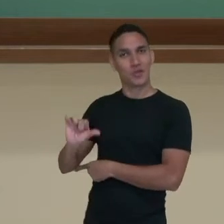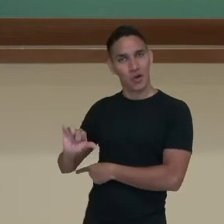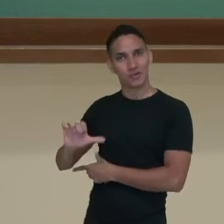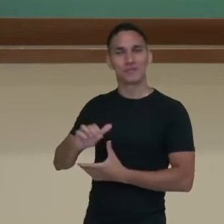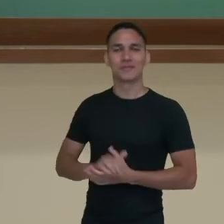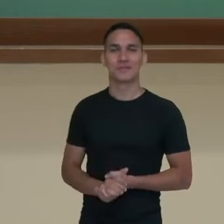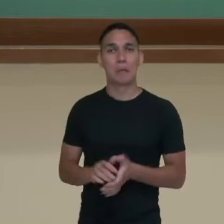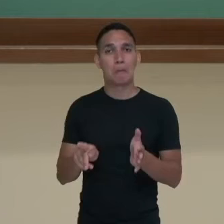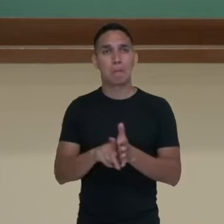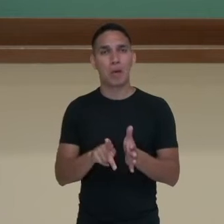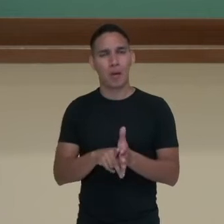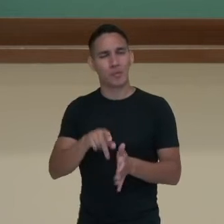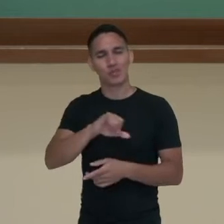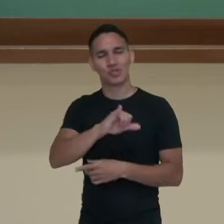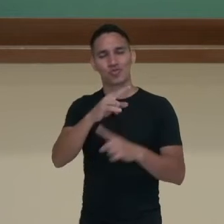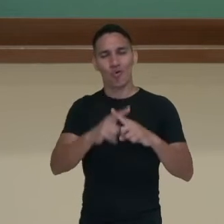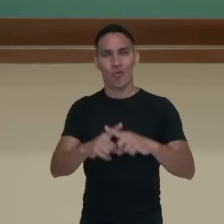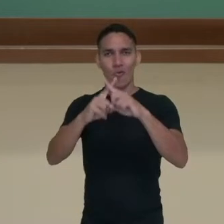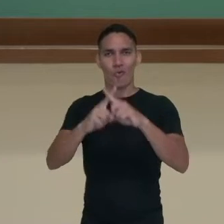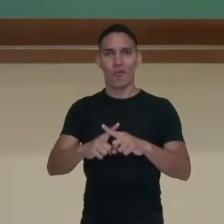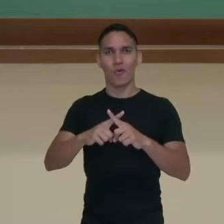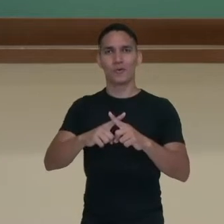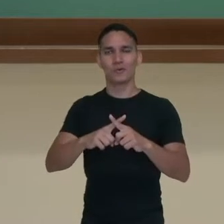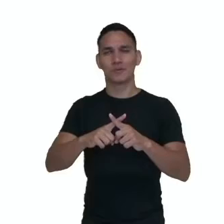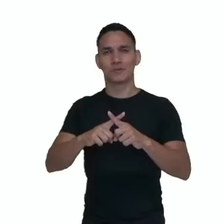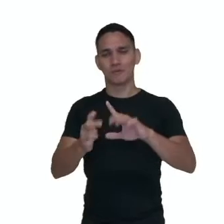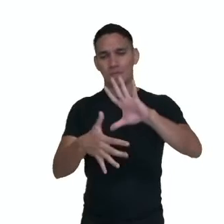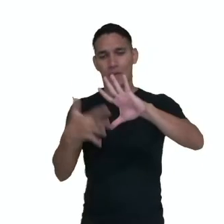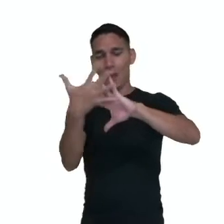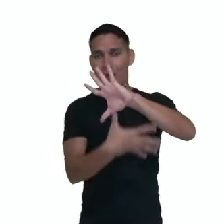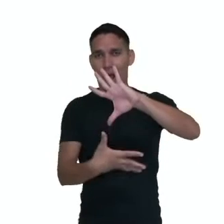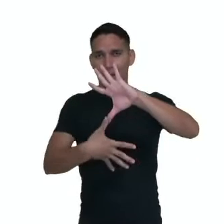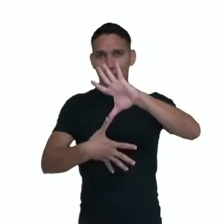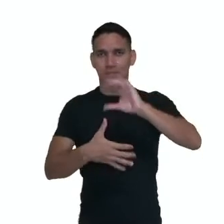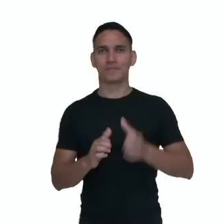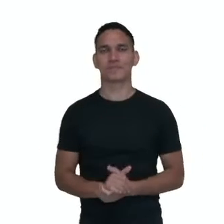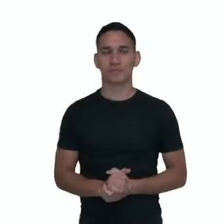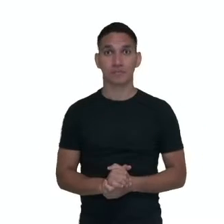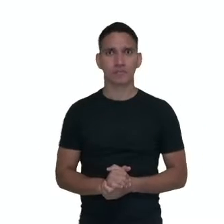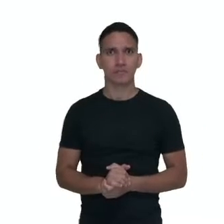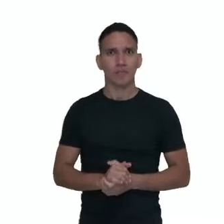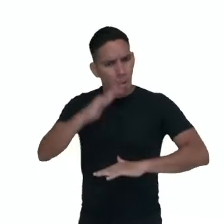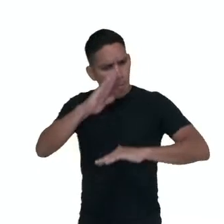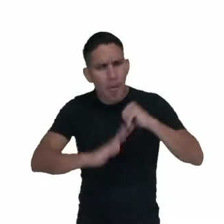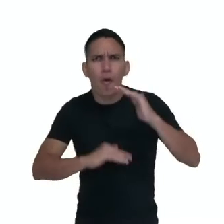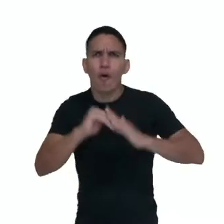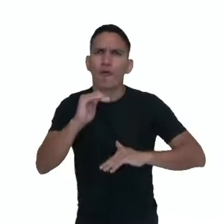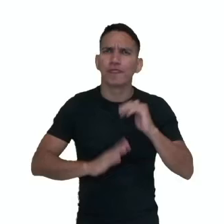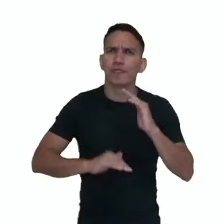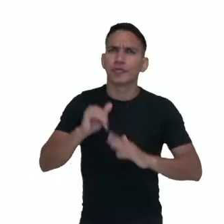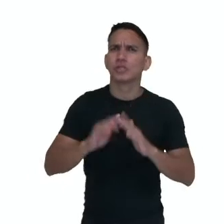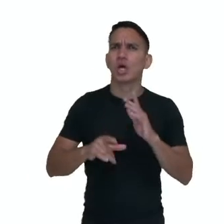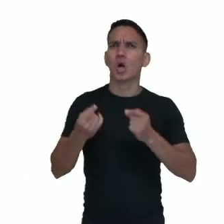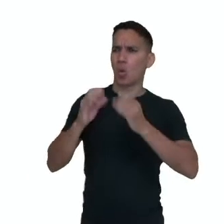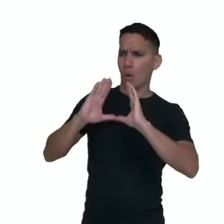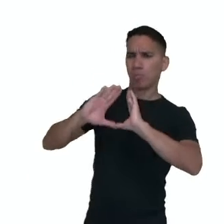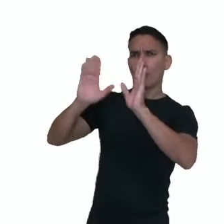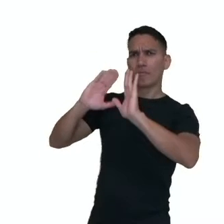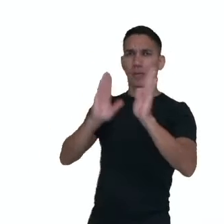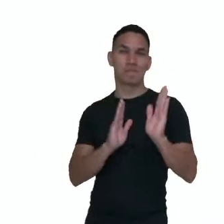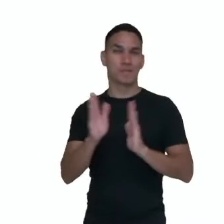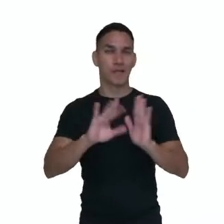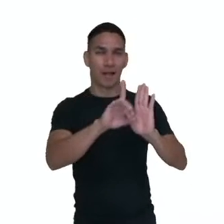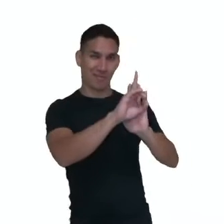1999 nos Jogos Pan-Americanos. E a profissionalização, né, do voleibol na década